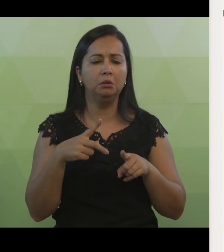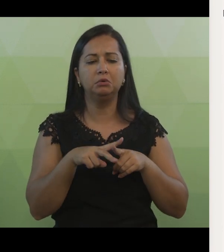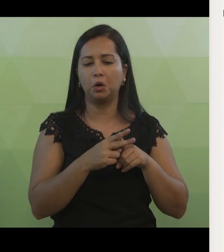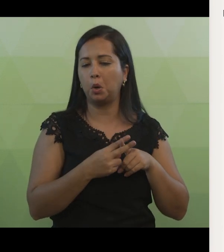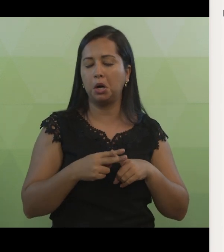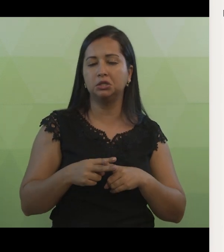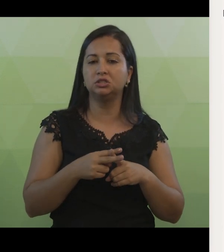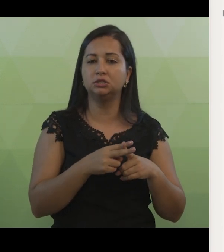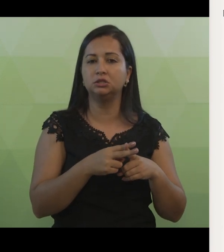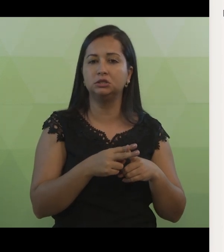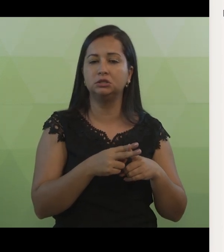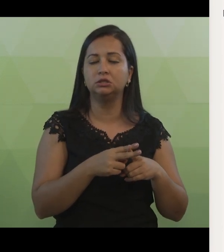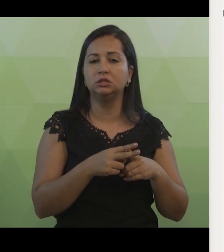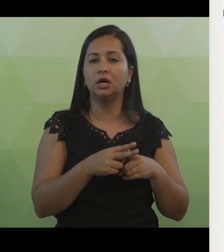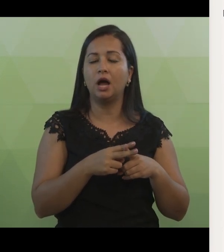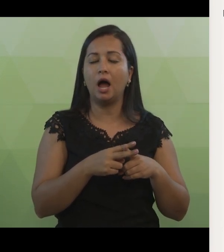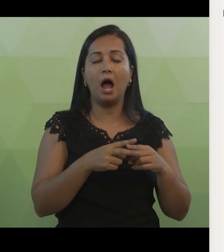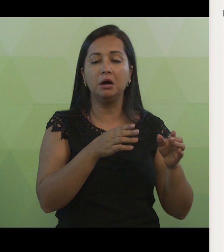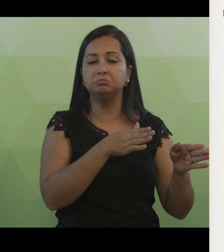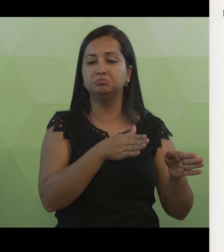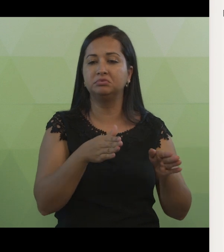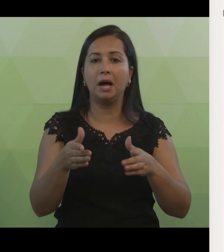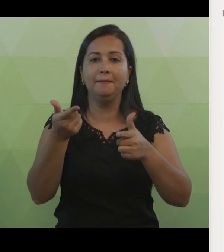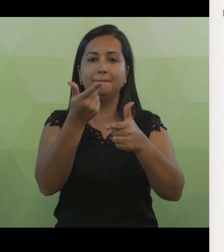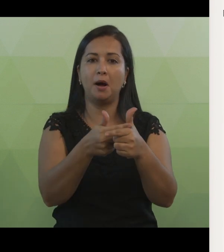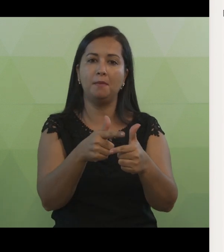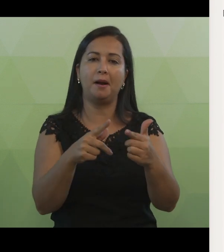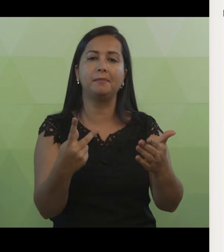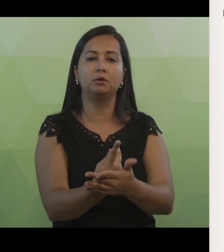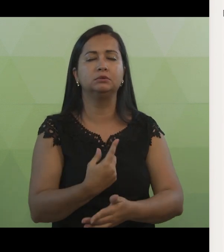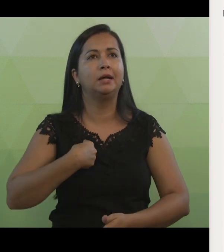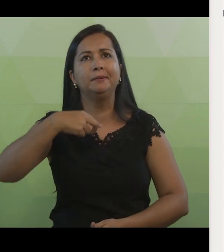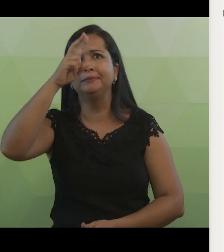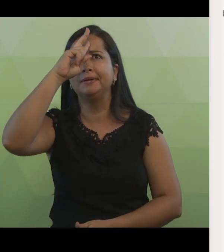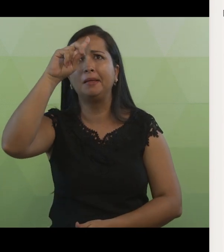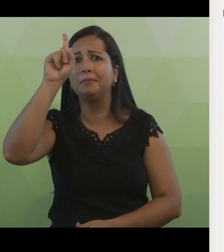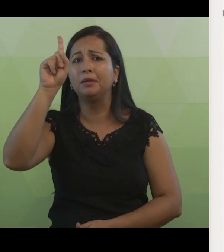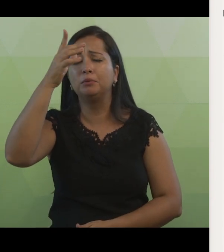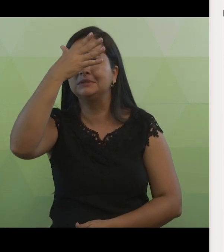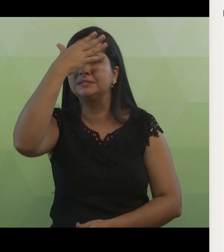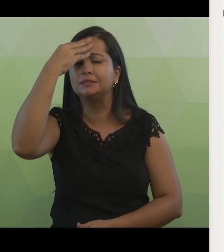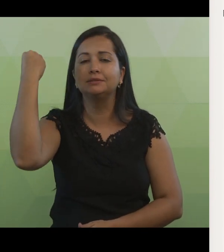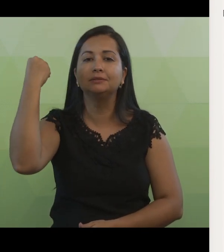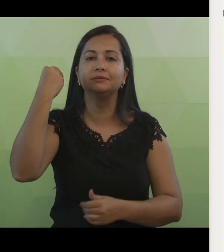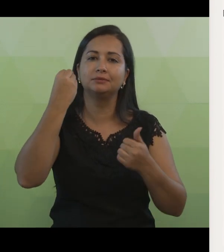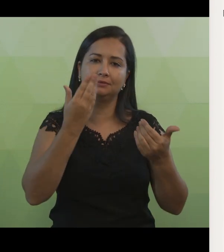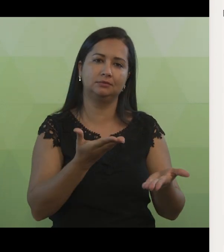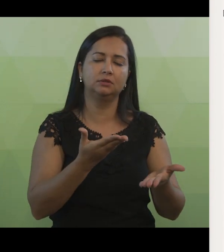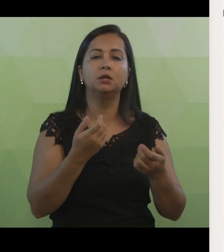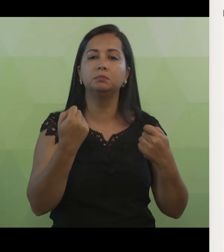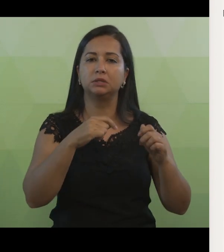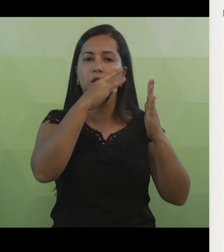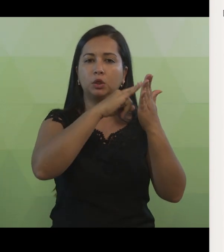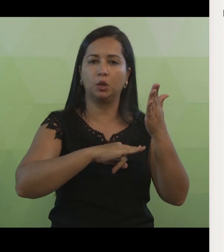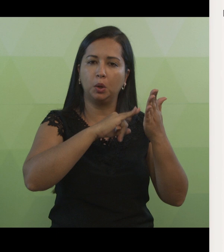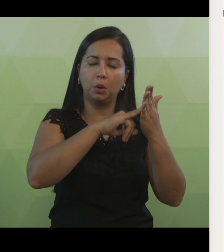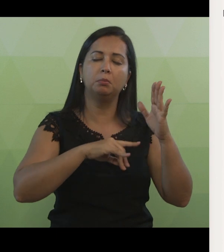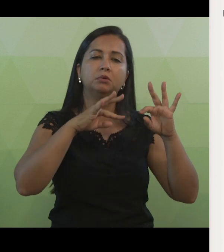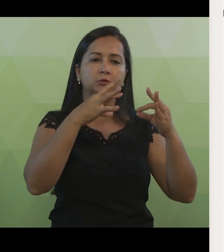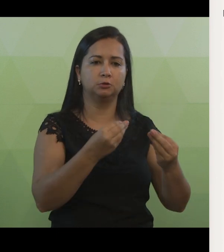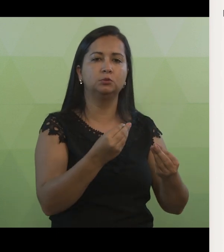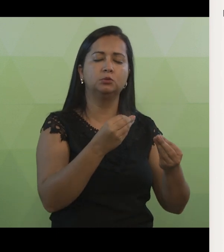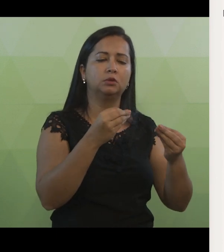não vai trabalhar mais, ou passa algum tempo, der um problema naquela função e você não lembra o que foi feito. Então a documentação é importante para todos os